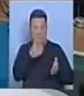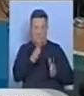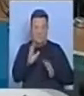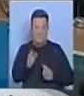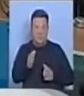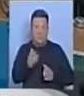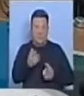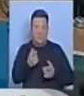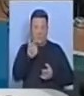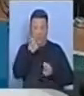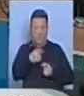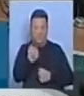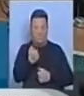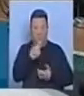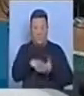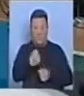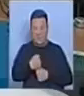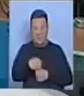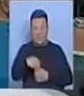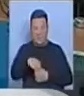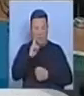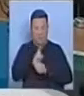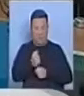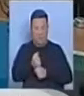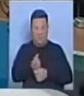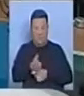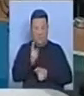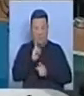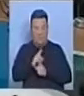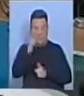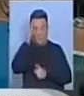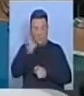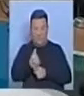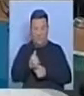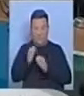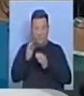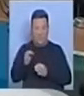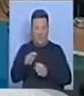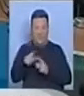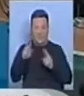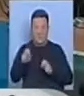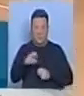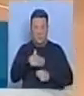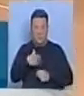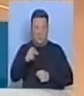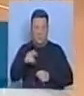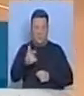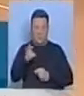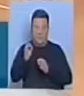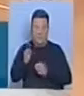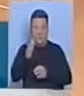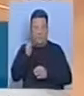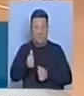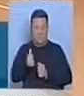mas as pessoas que trabalham no terreno continuam a trabalhar e continuam a ter o espírito de trabalhar em prol das questões da saúde ambiental e de tentar